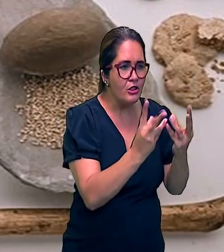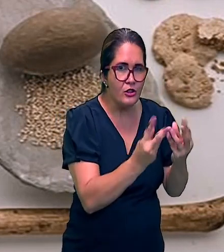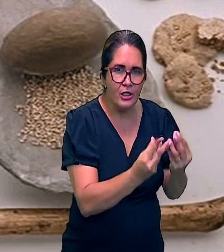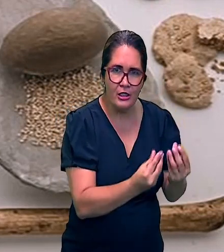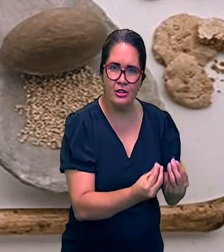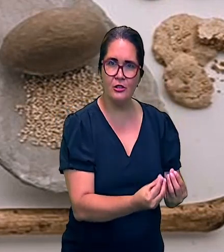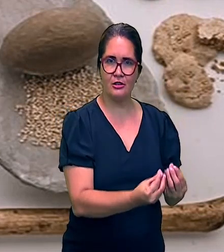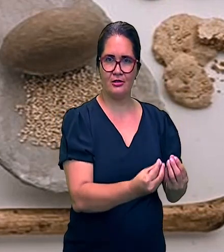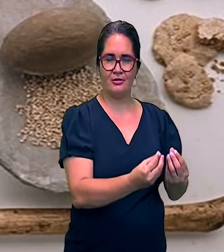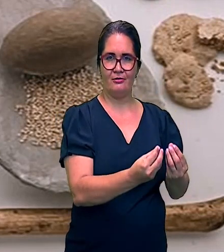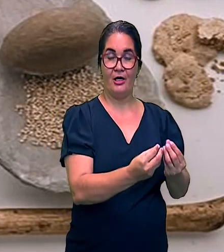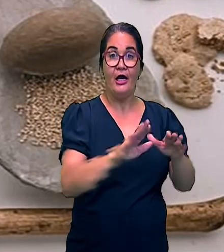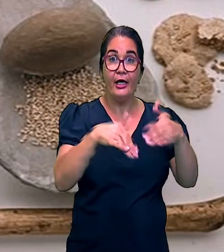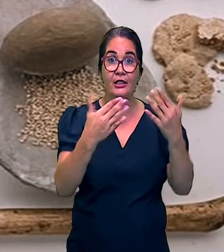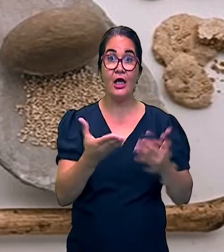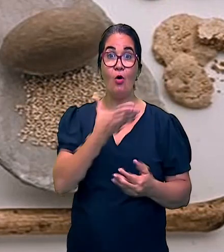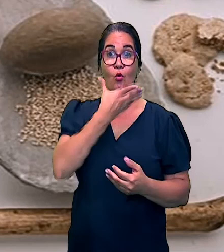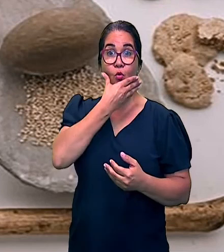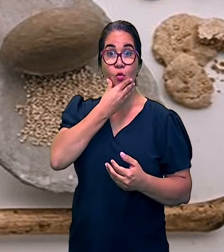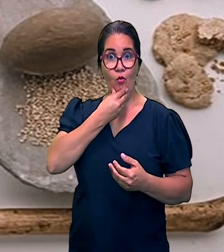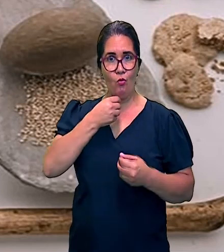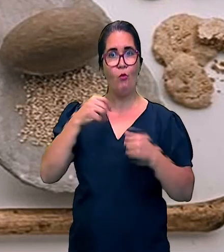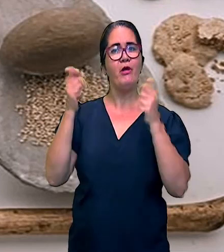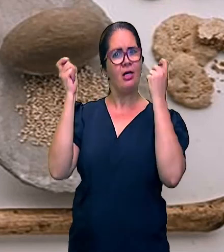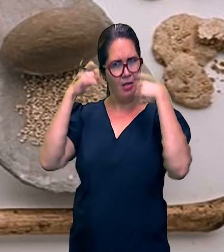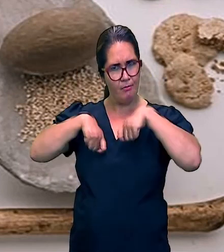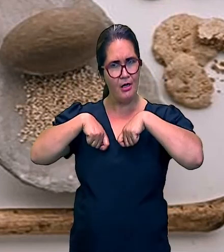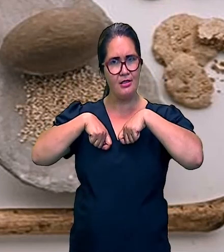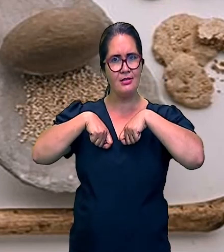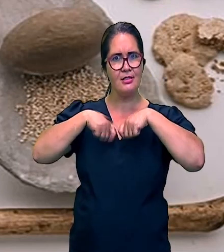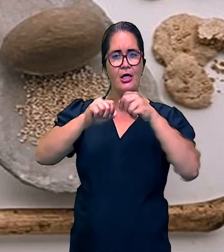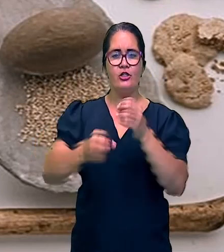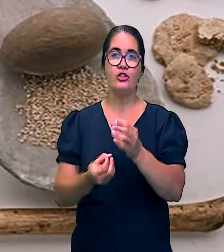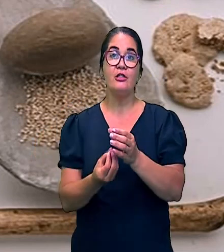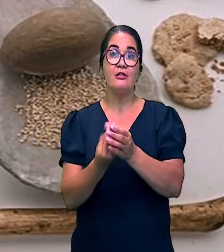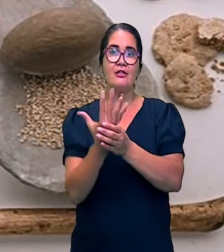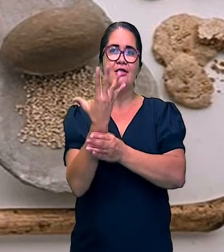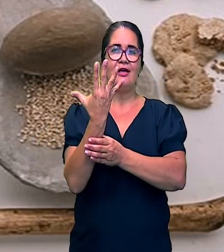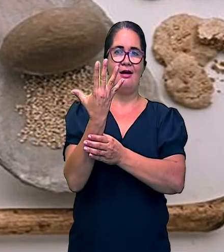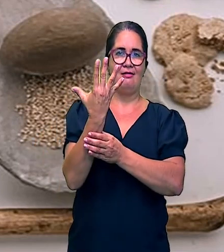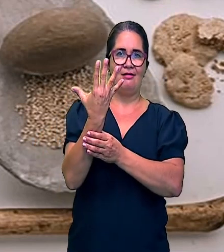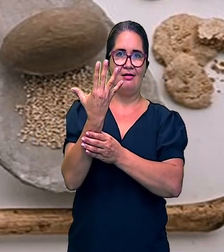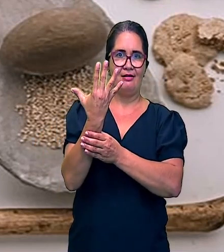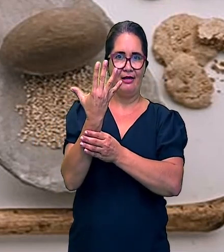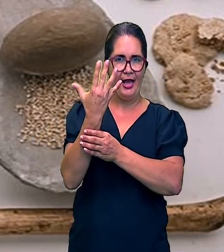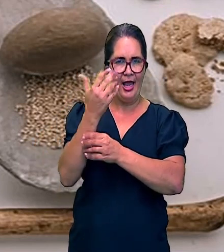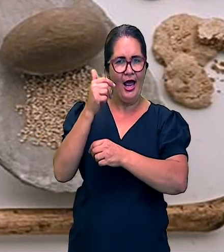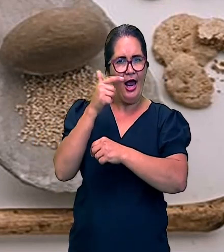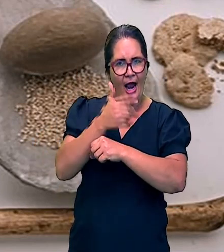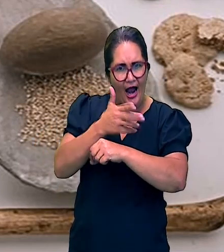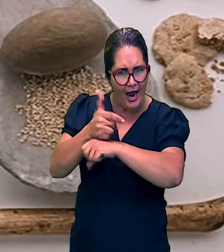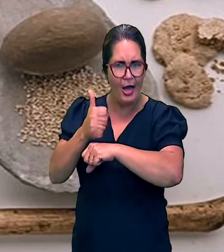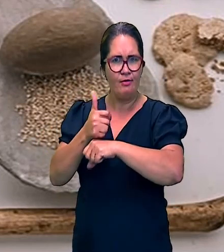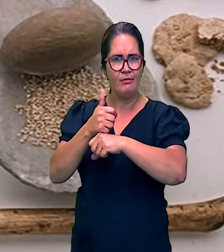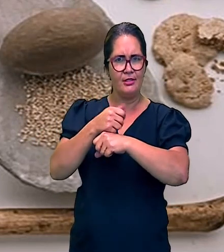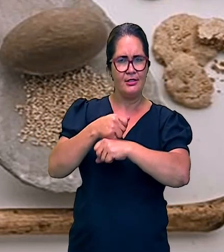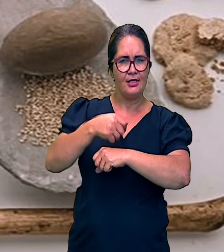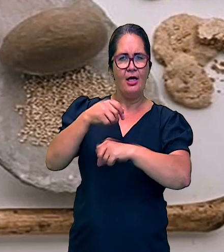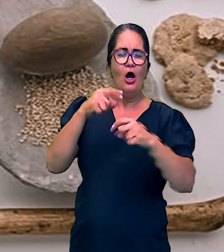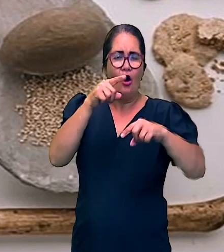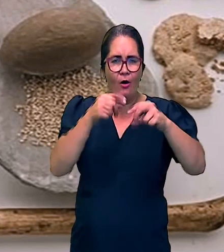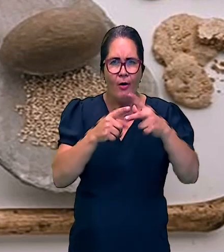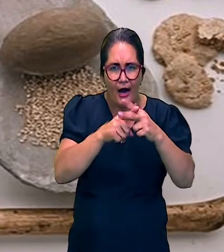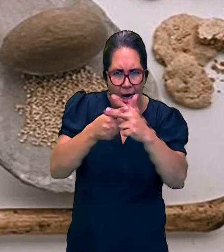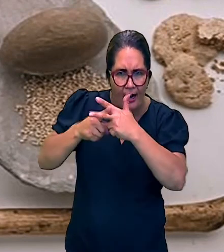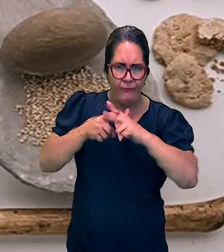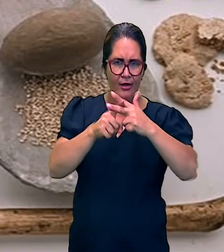resistentes. Com o ferro, foi possível fabricar armas mais duradouras, aperfeiçoar instrumentos agrícolas